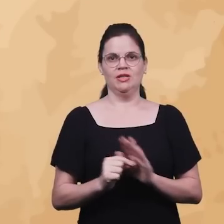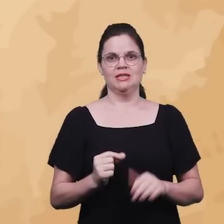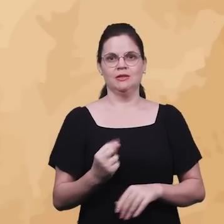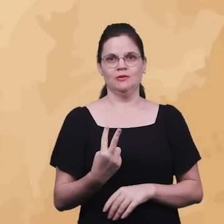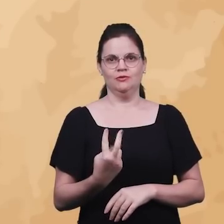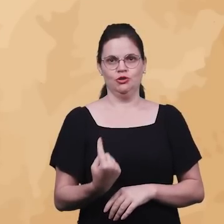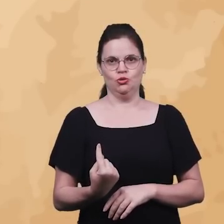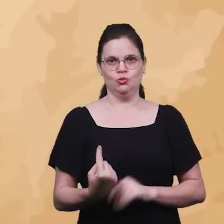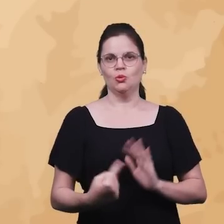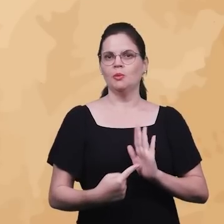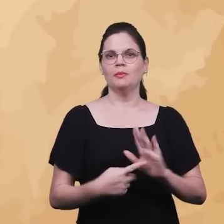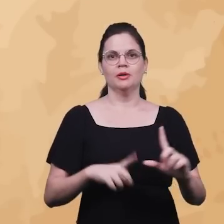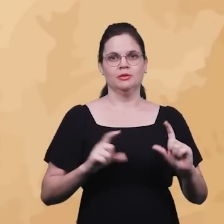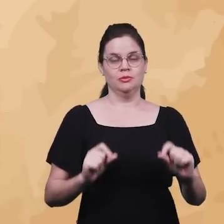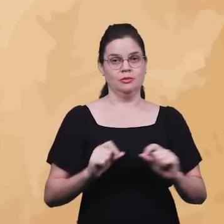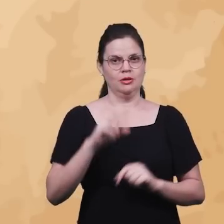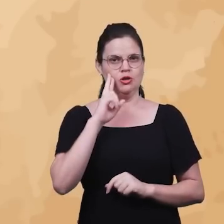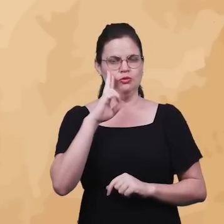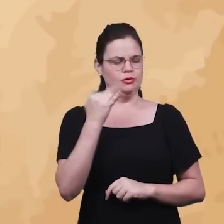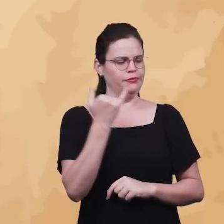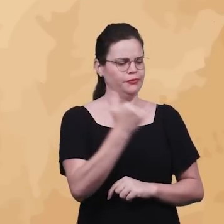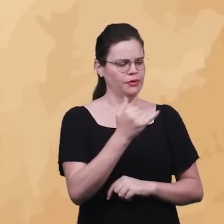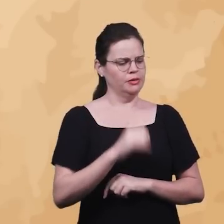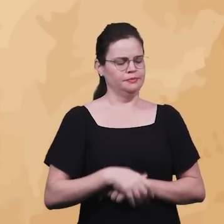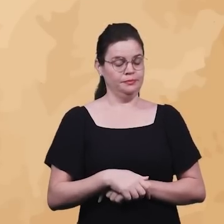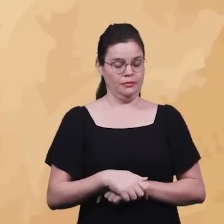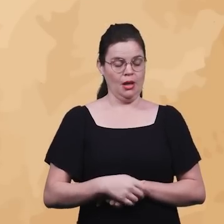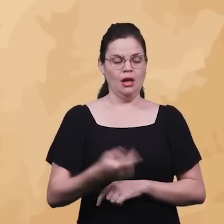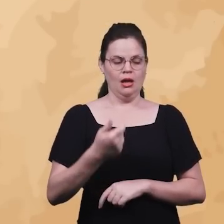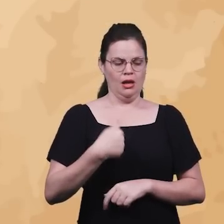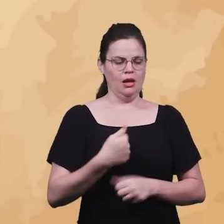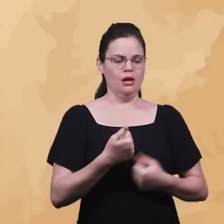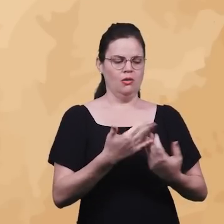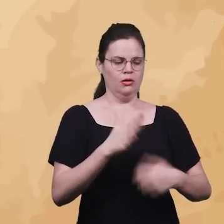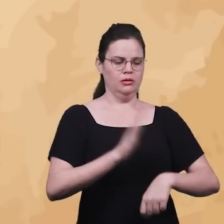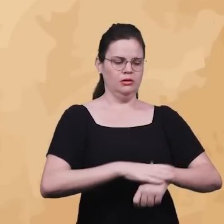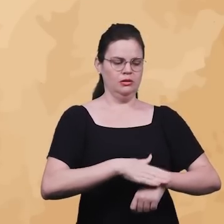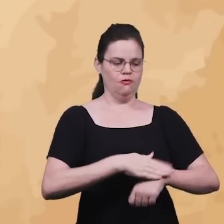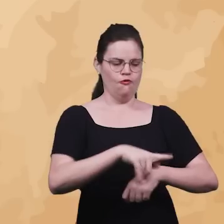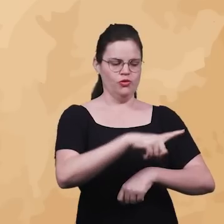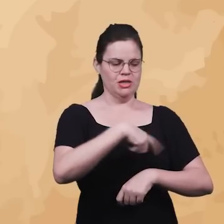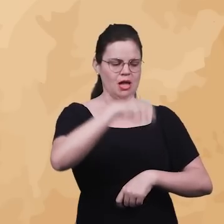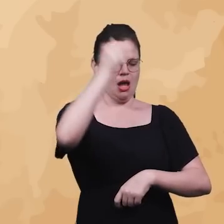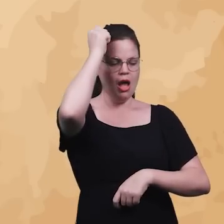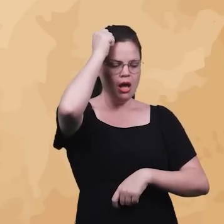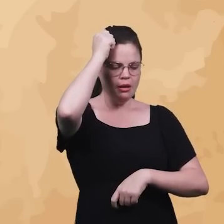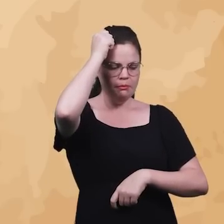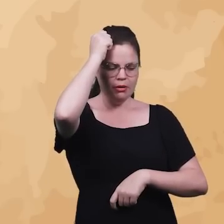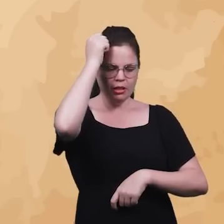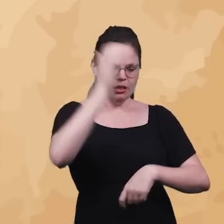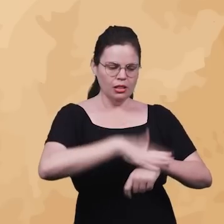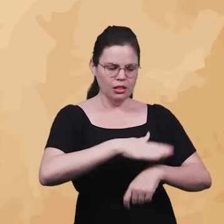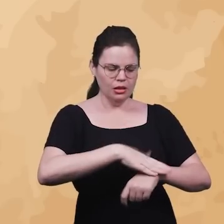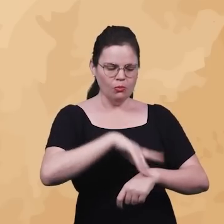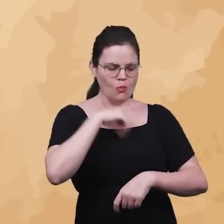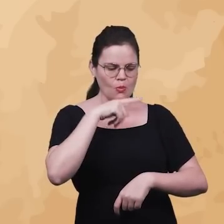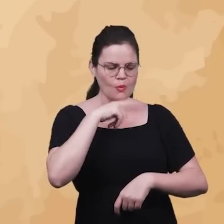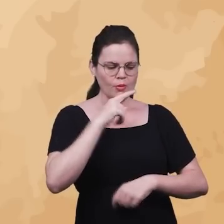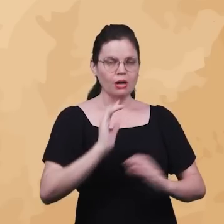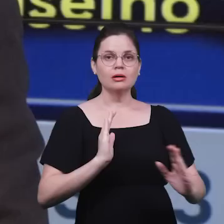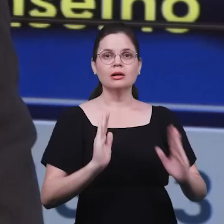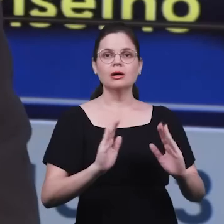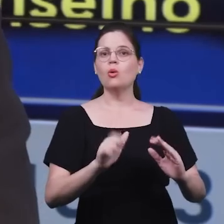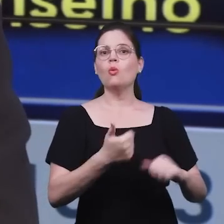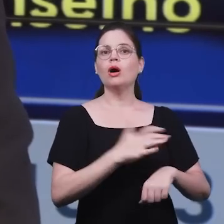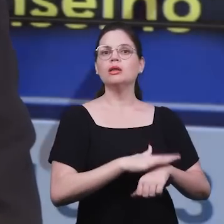diz assim, e dei-lhe tempo para que se arrependesse. Então, esse tempo foi de 1000 anos,